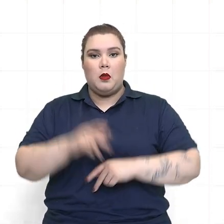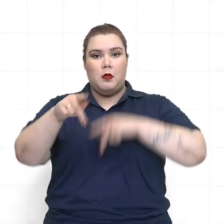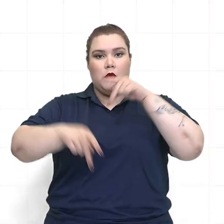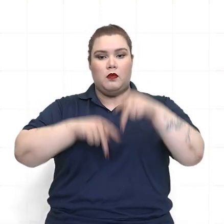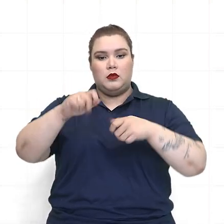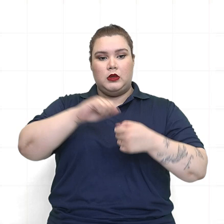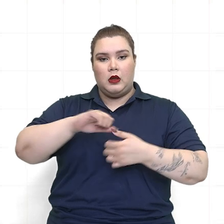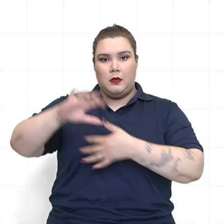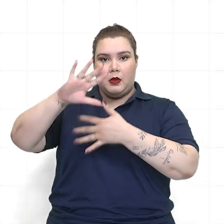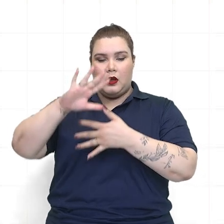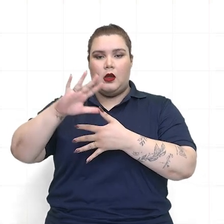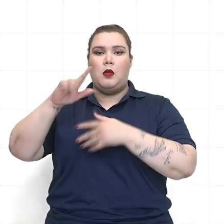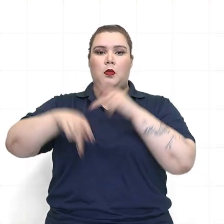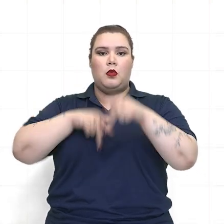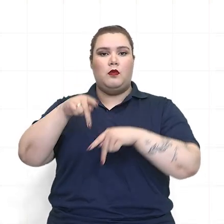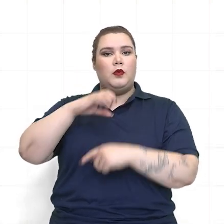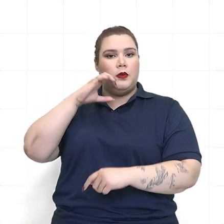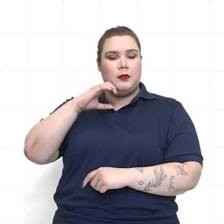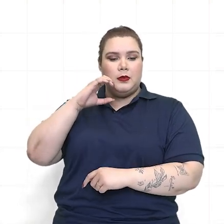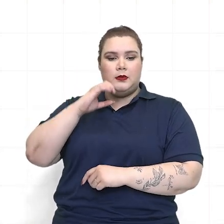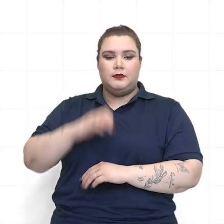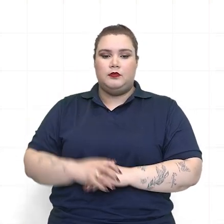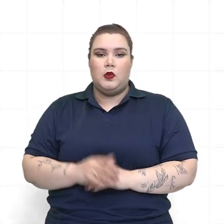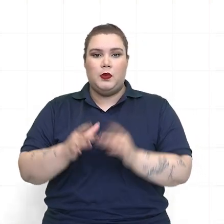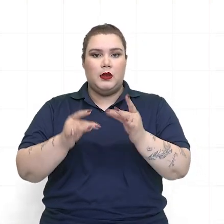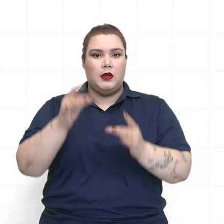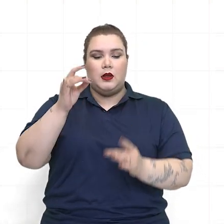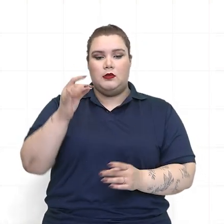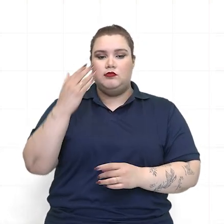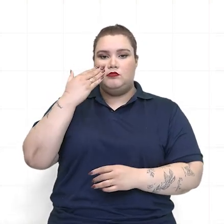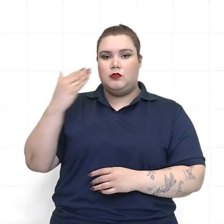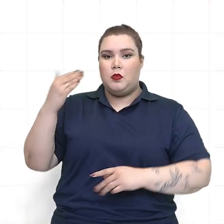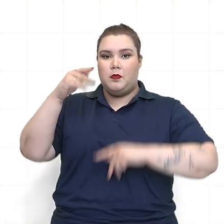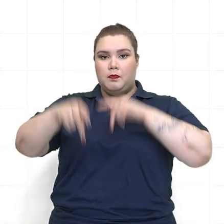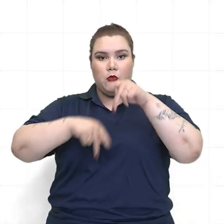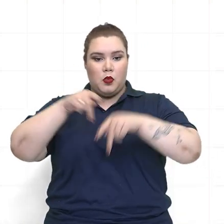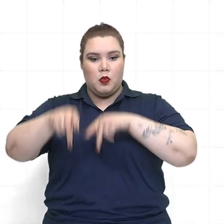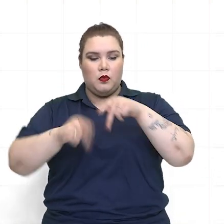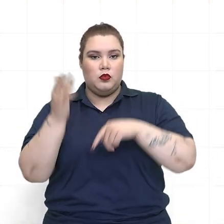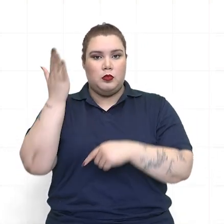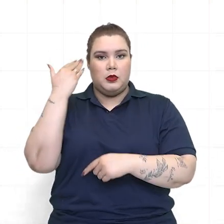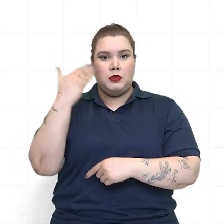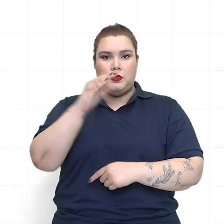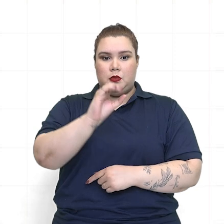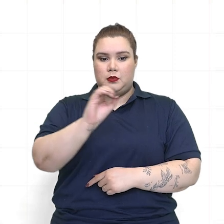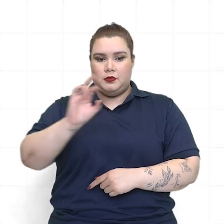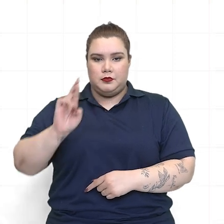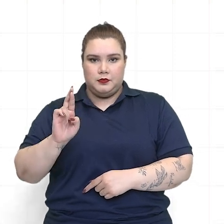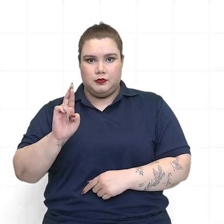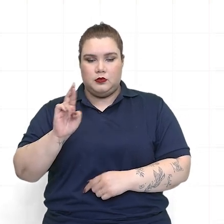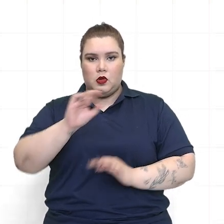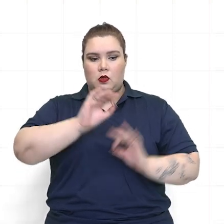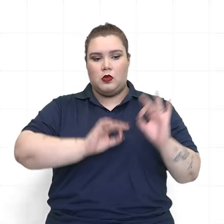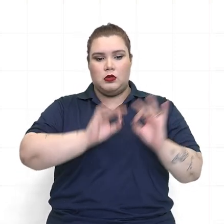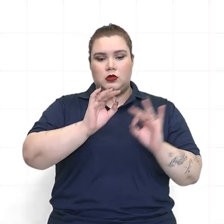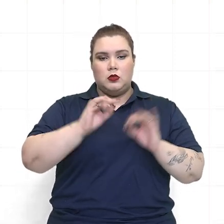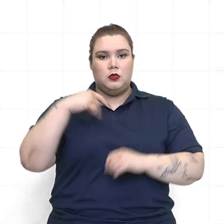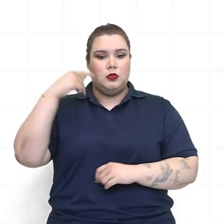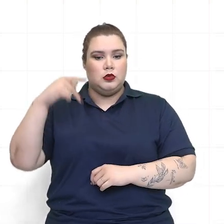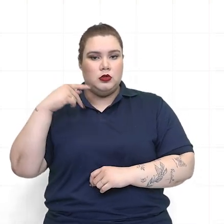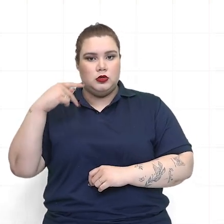nas Américas, pré-colombianos. Detalhamento: a civilização do Antigo Oriente,